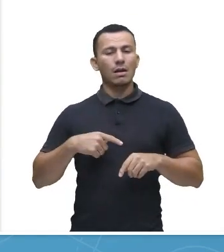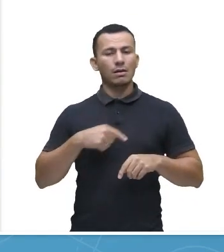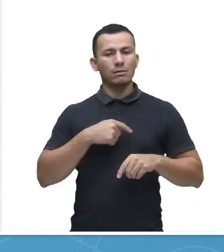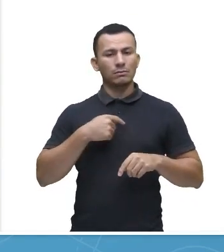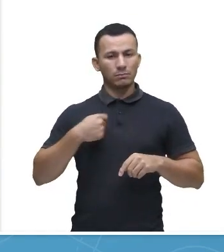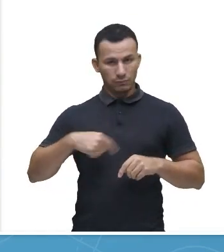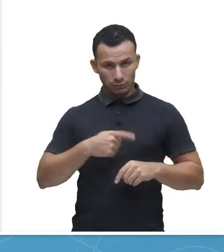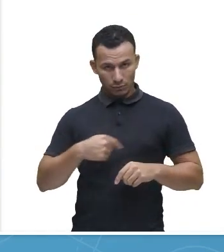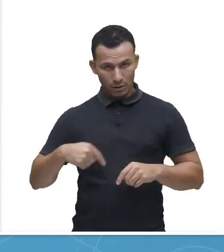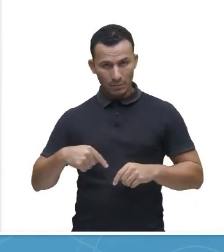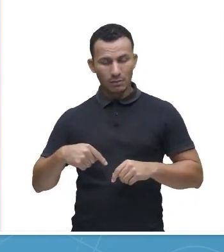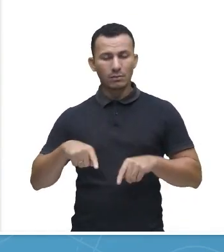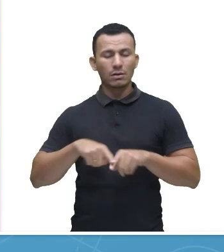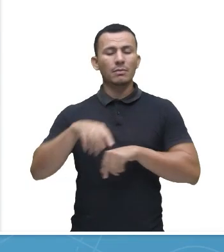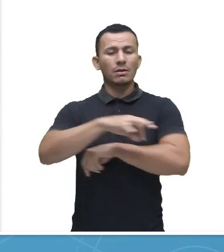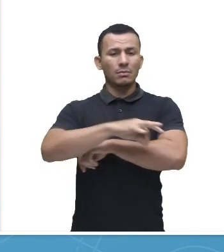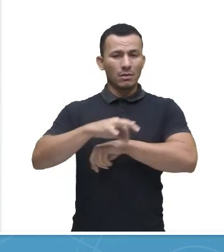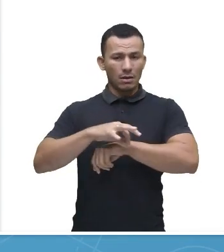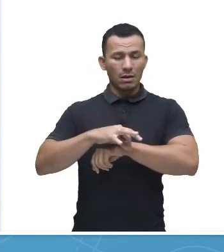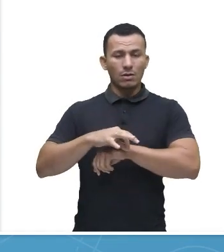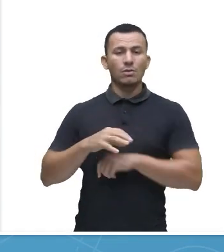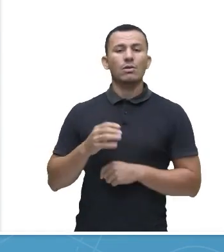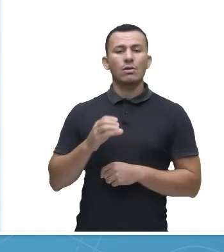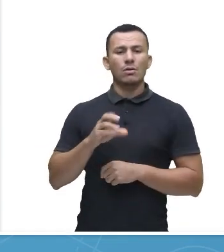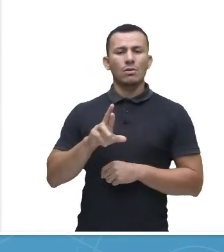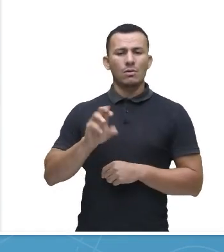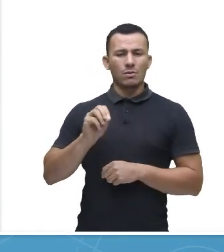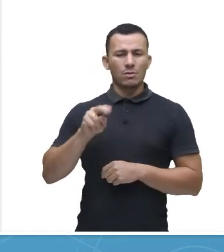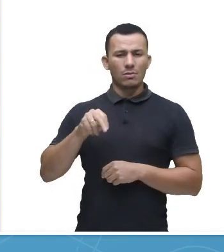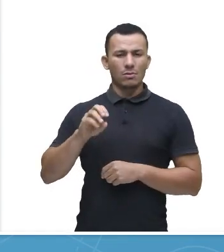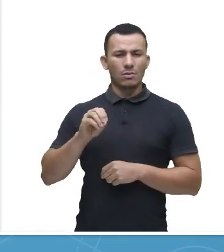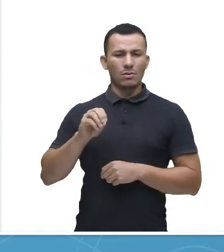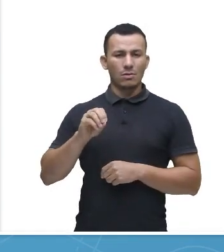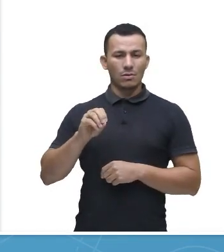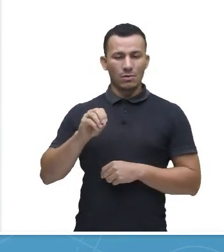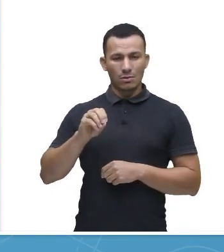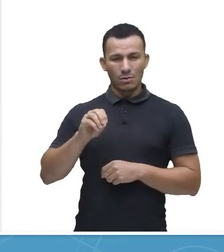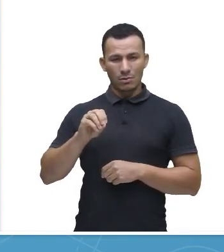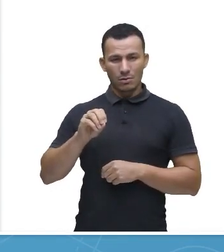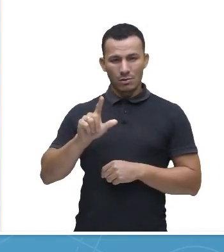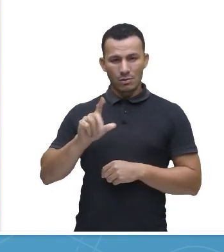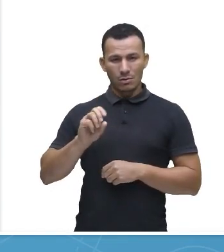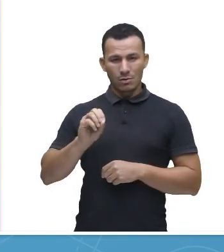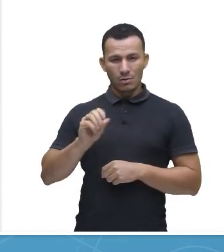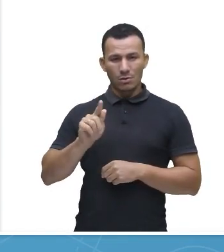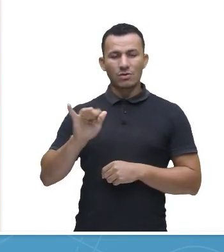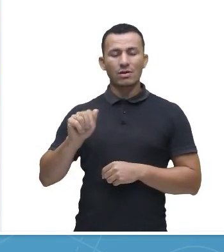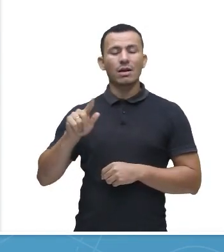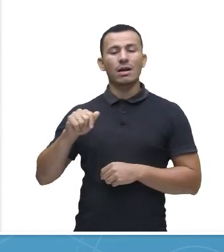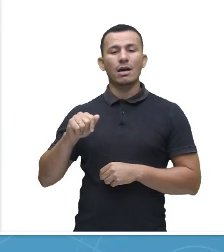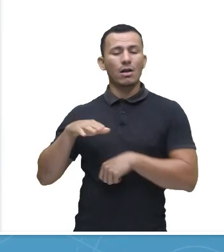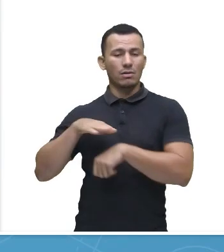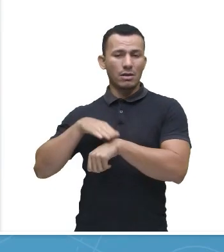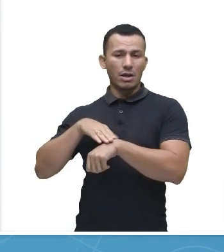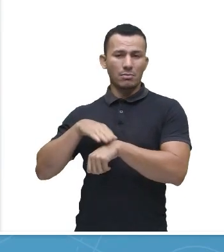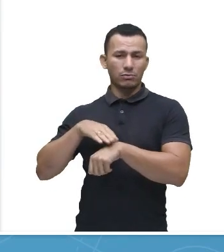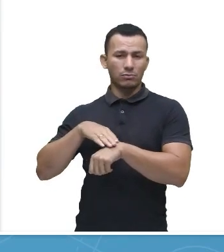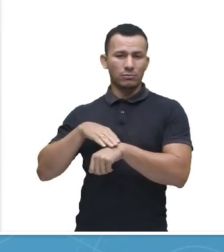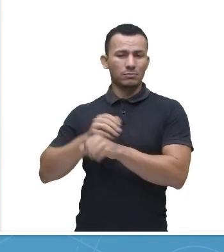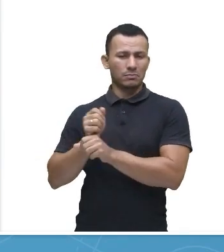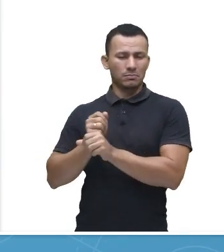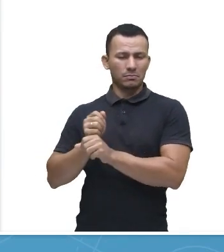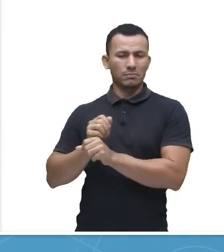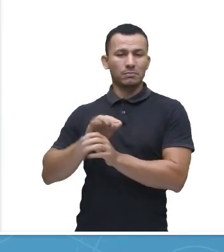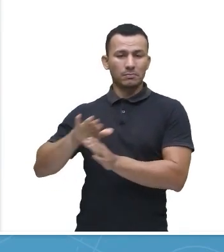Não é a cronológica, porque cronológica está relacionado ao tempo, né? Ao passar do tempo, certo? Então, essa é a resposta.